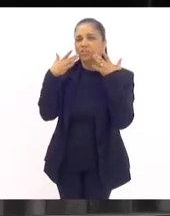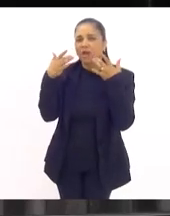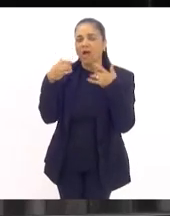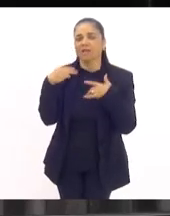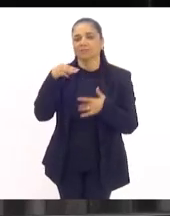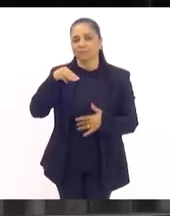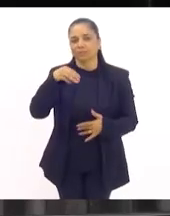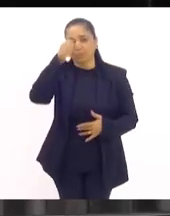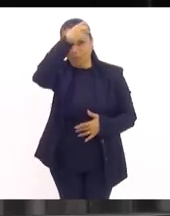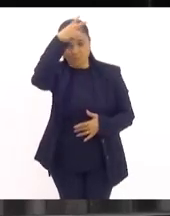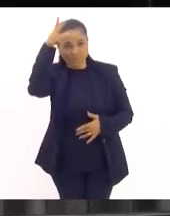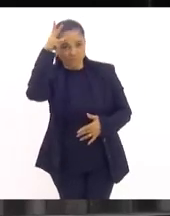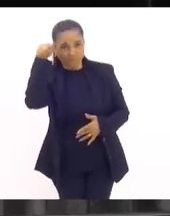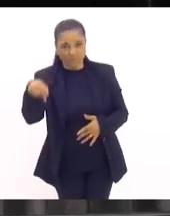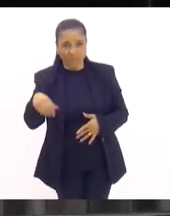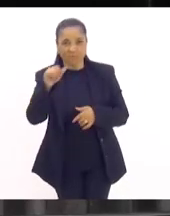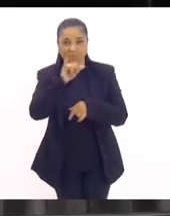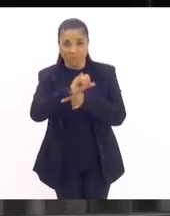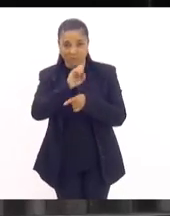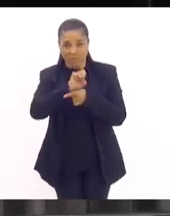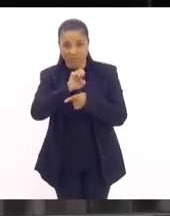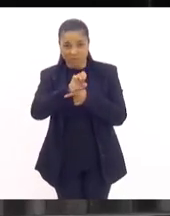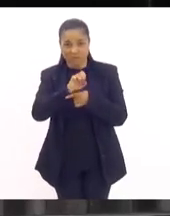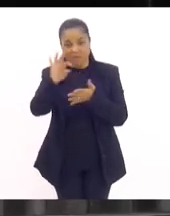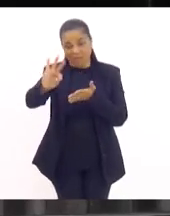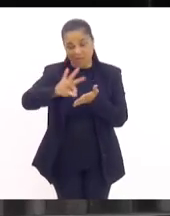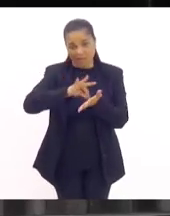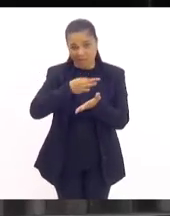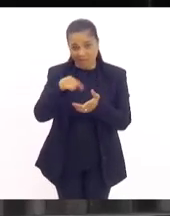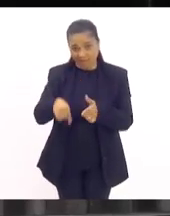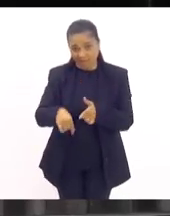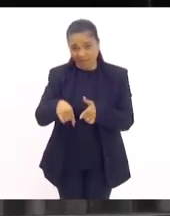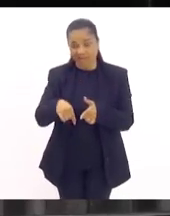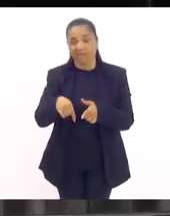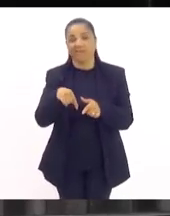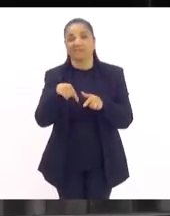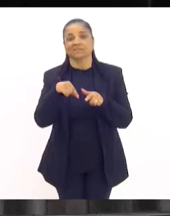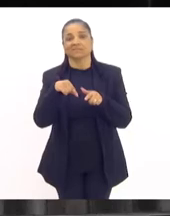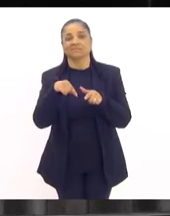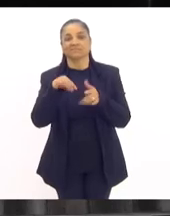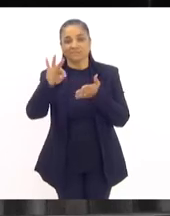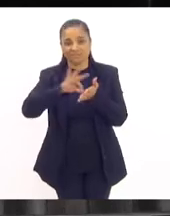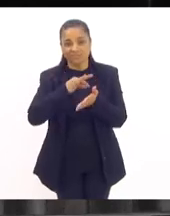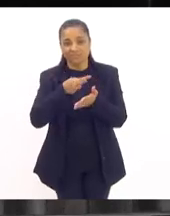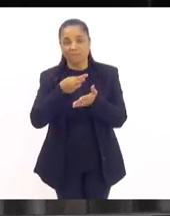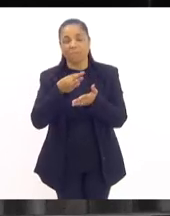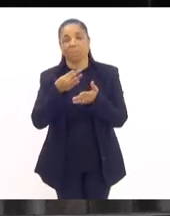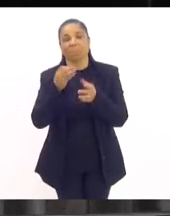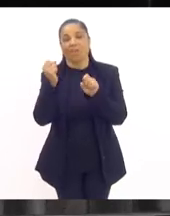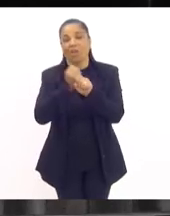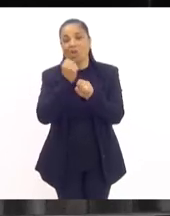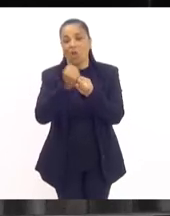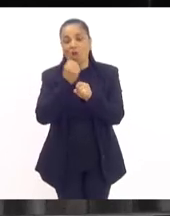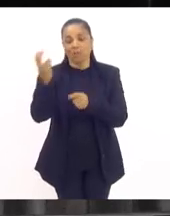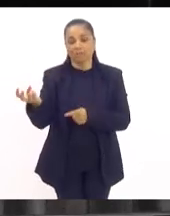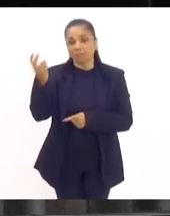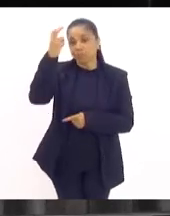Rio de Janeiro, e ele assinou um decreto que estabeleceu novos parâmetros de fomento à